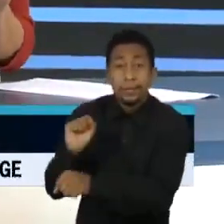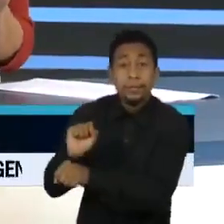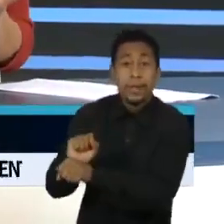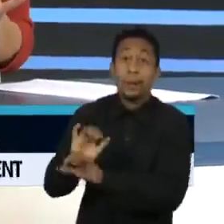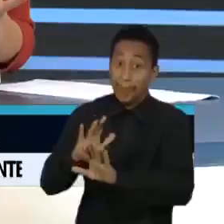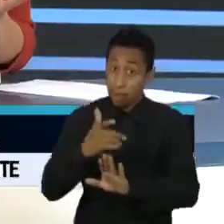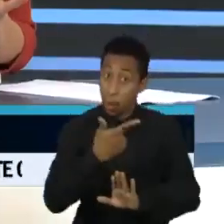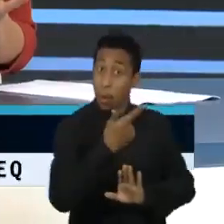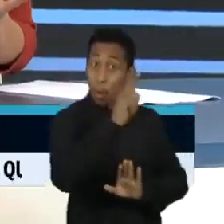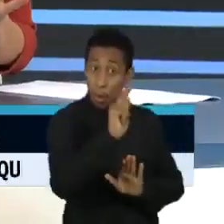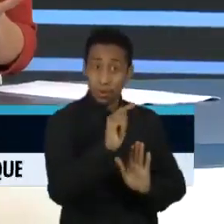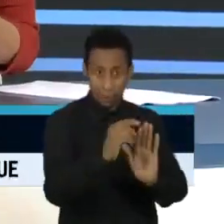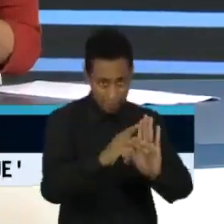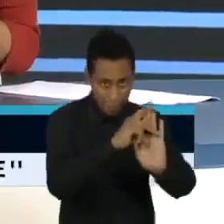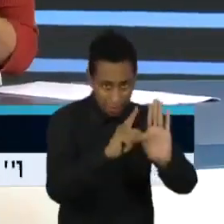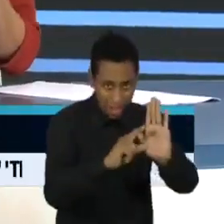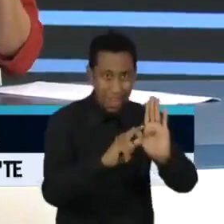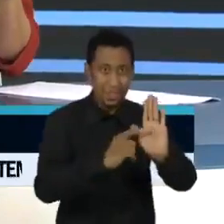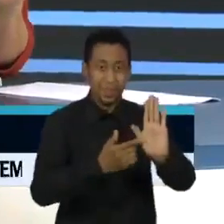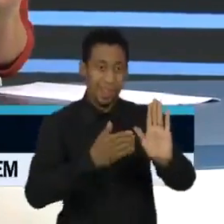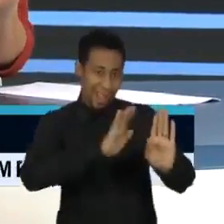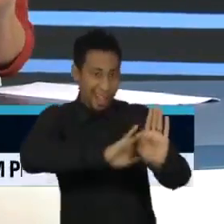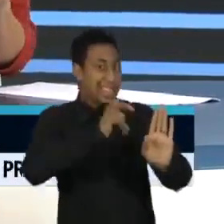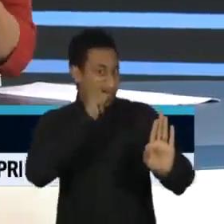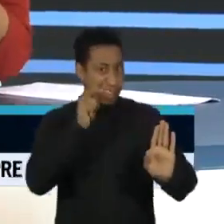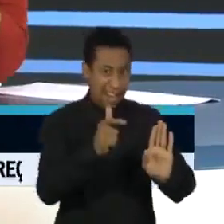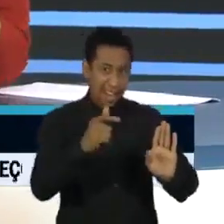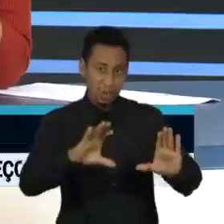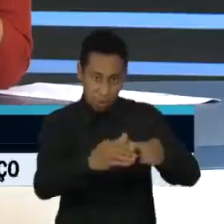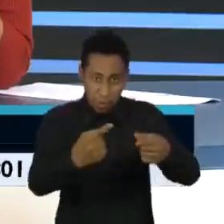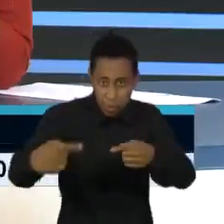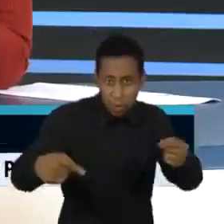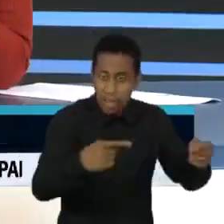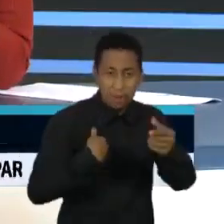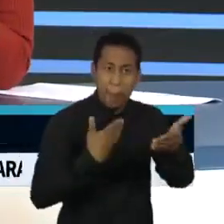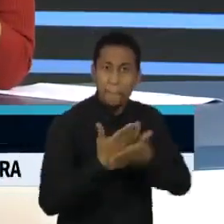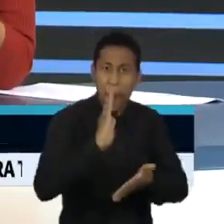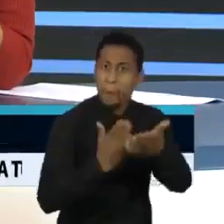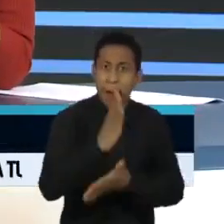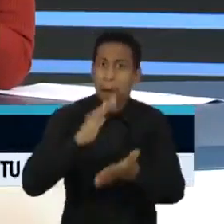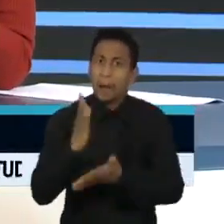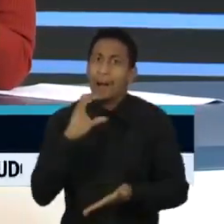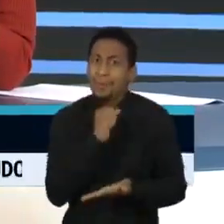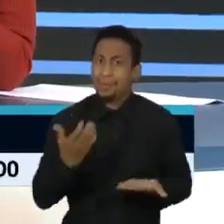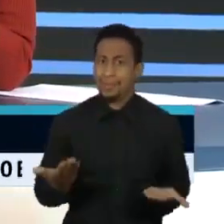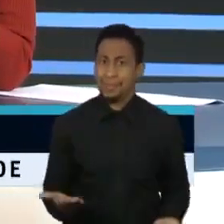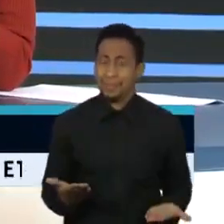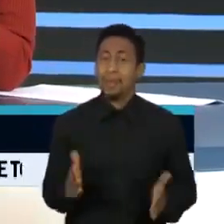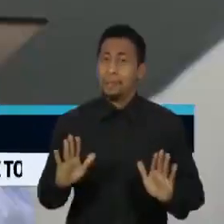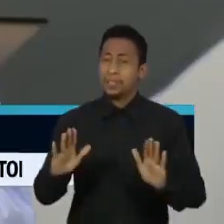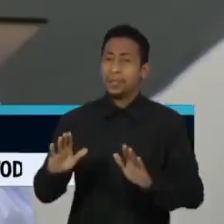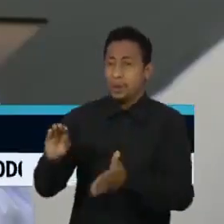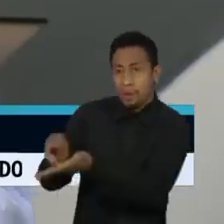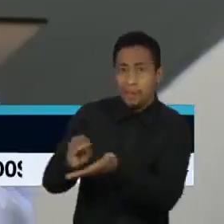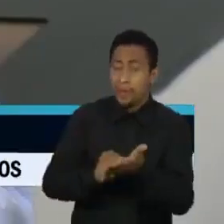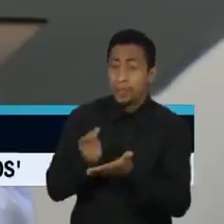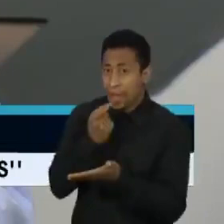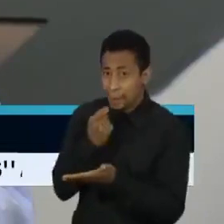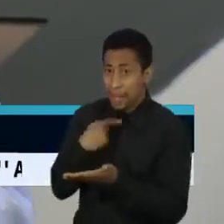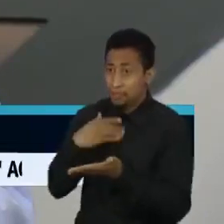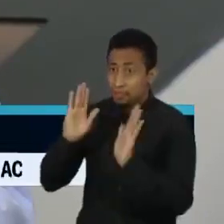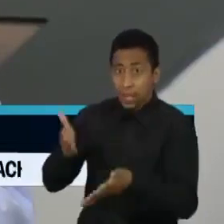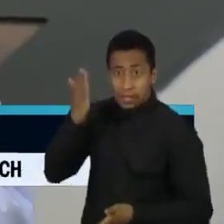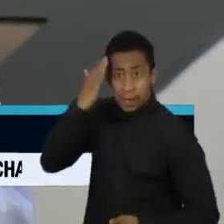aí são aprovados, a gente sabe, em velocidade máxima. Essa escassez que nós vimos já era prevista? Claro que ela é